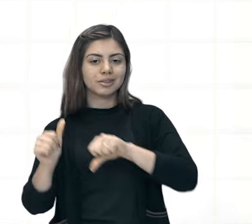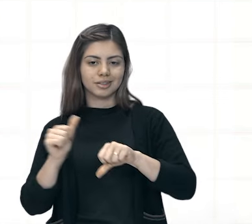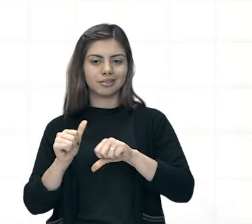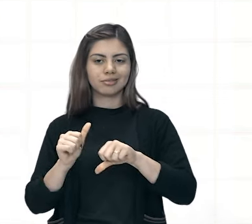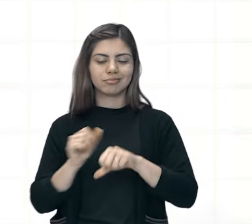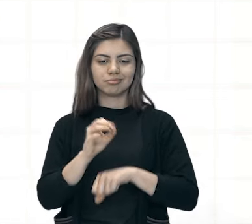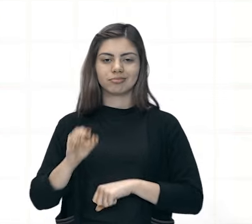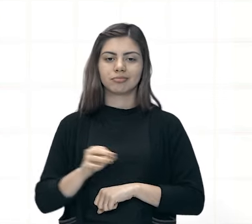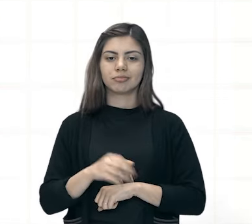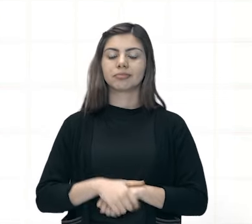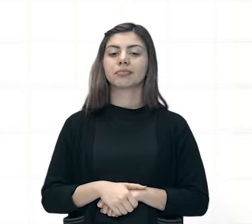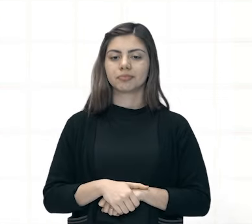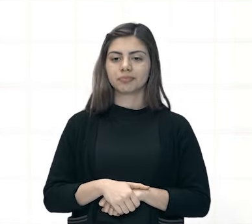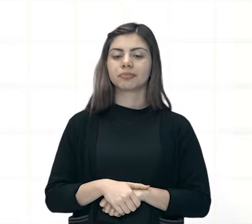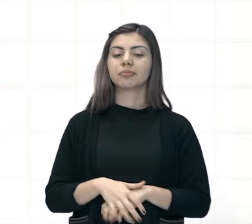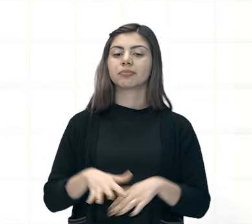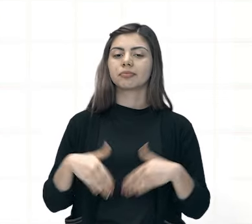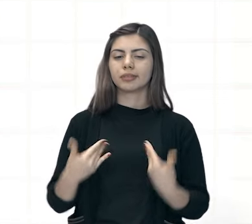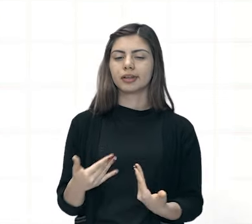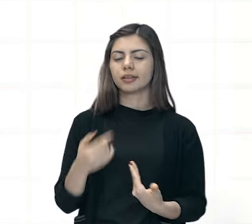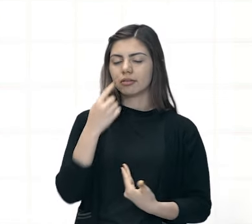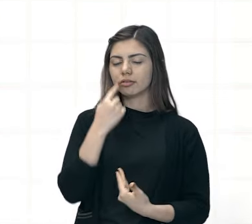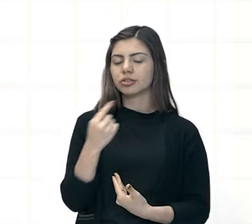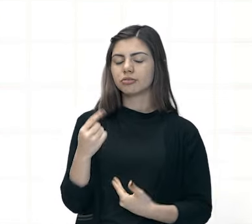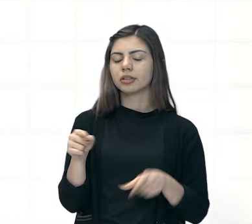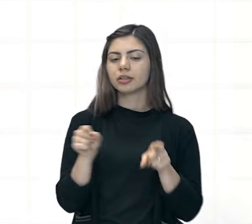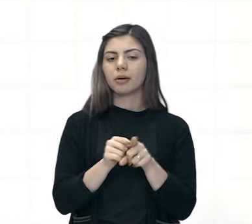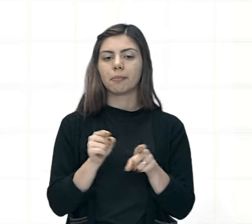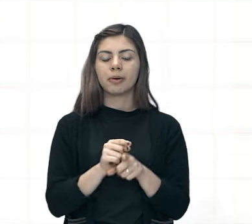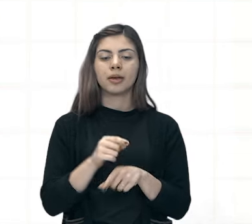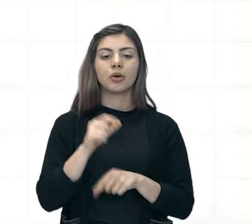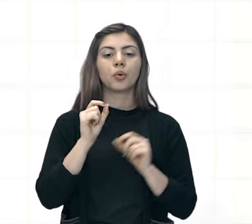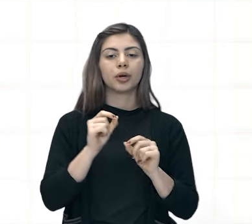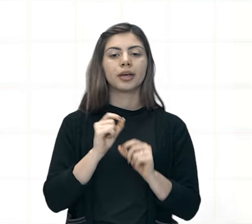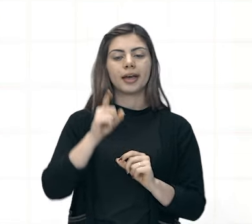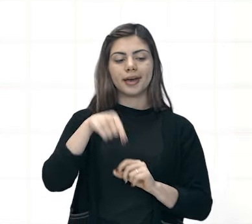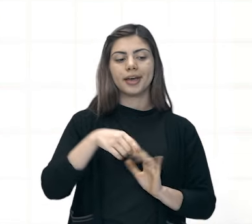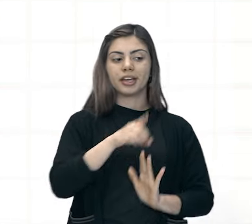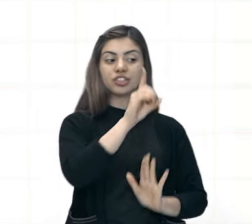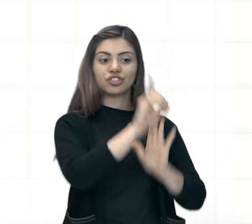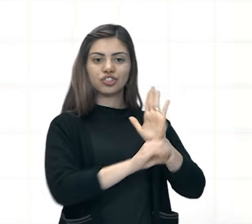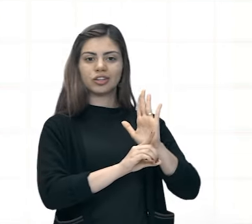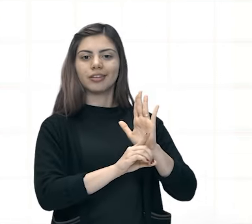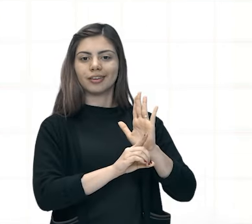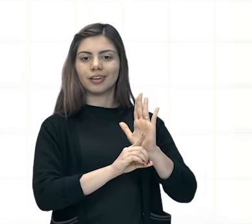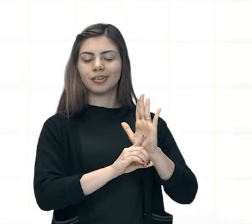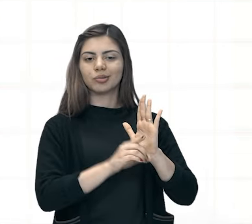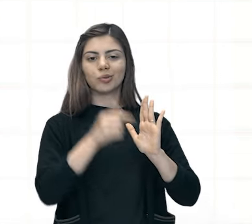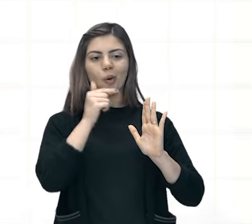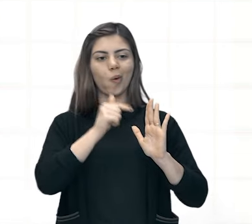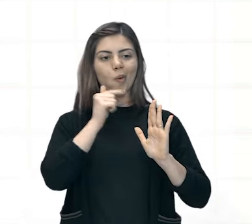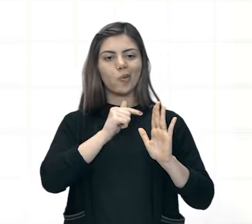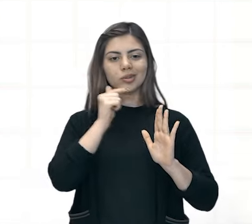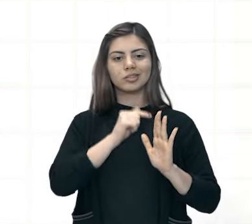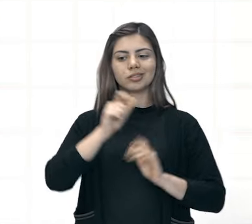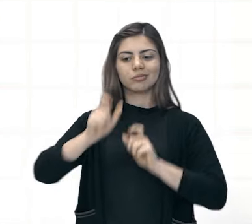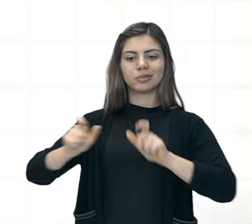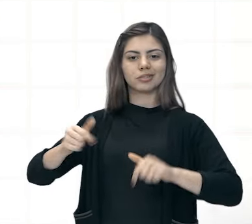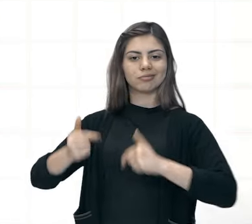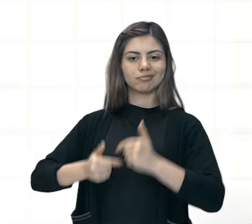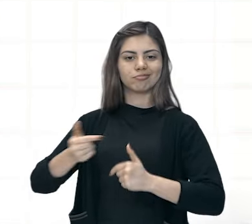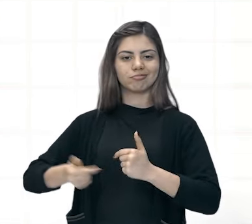transformações. E atrelado a tudo isso, nós vamos ver aí também conquistas de direitos, isso mesmo, para os